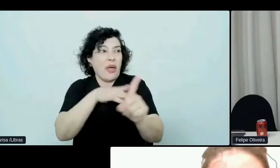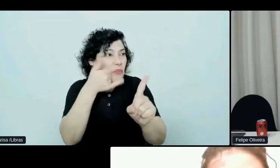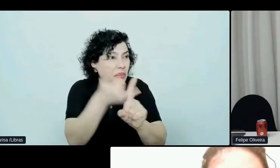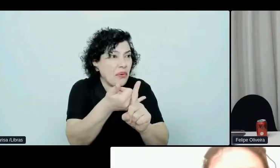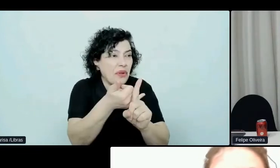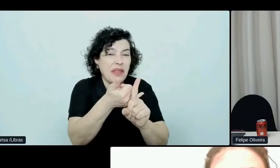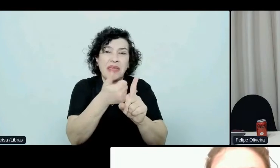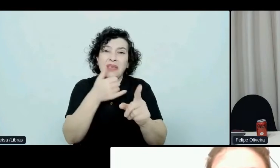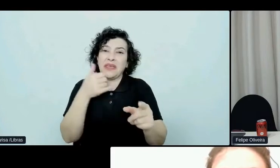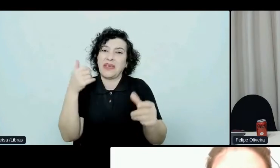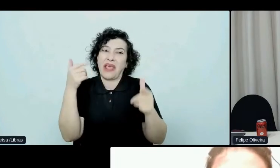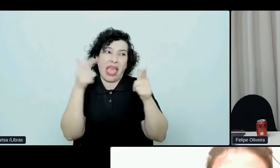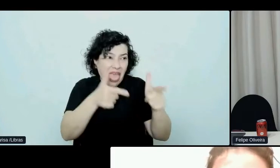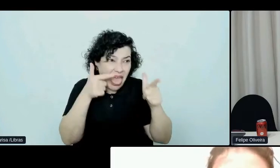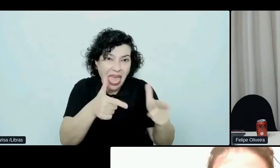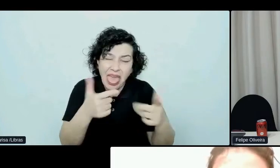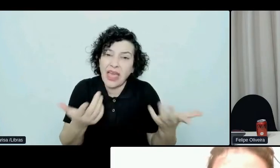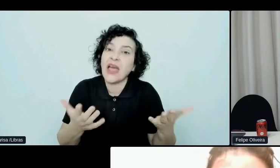estarem